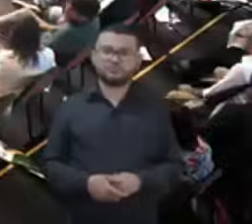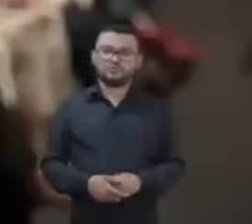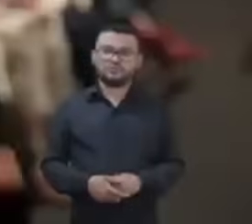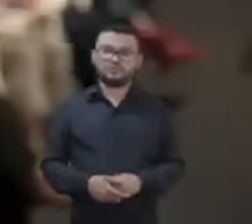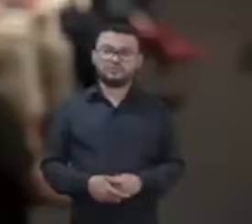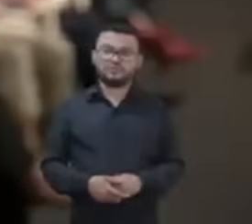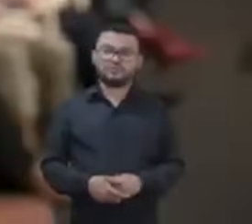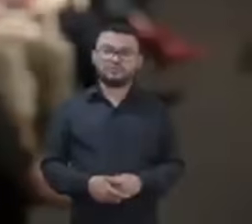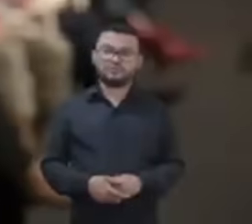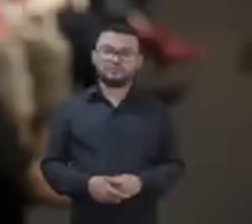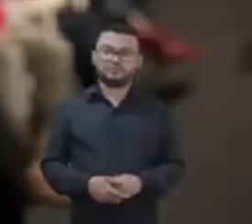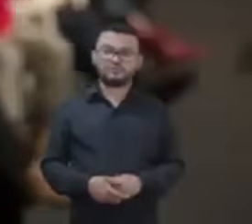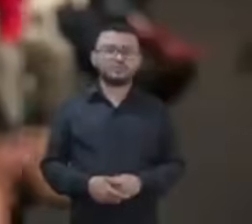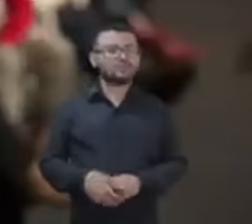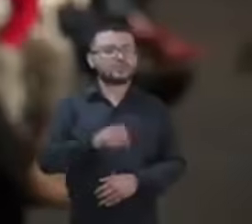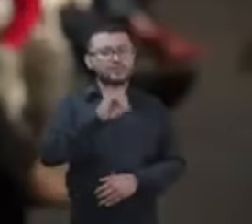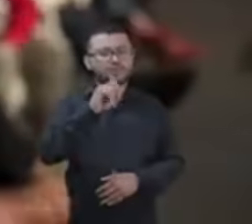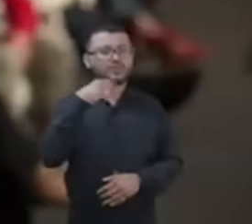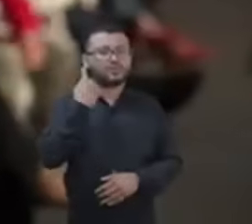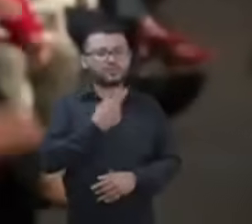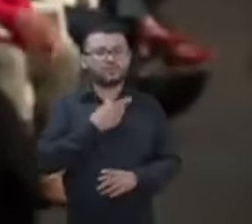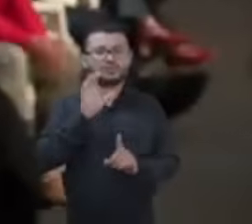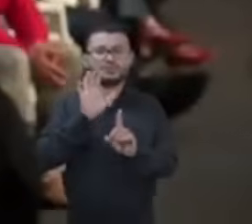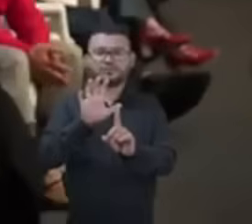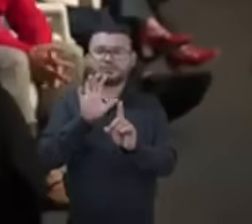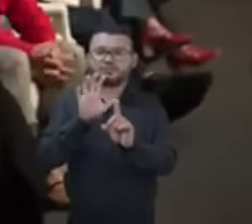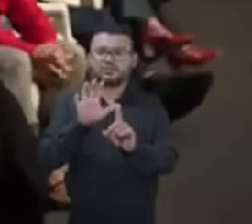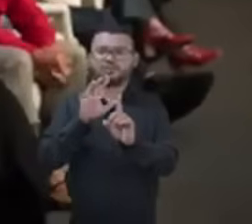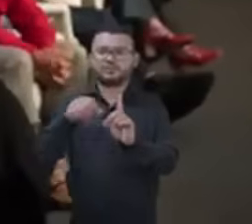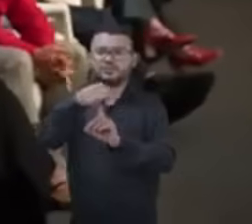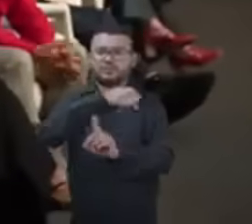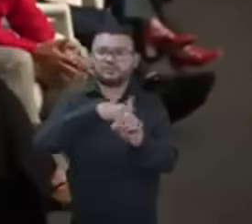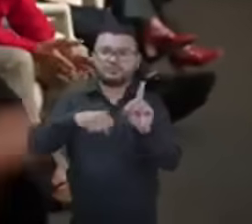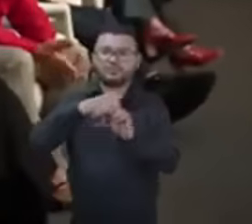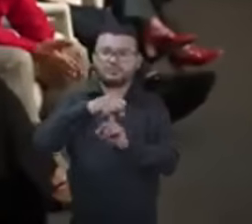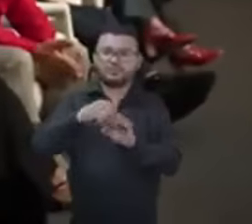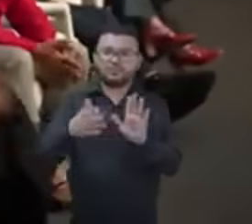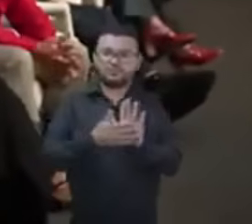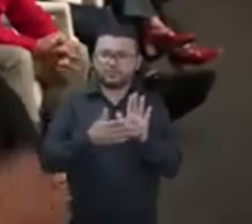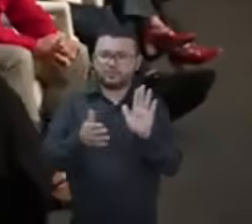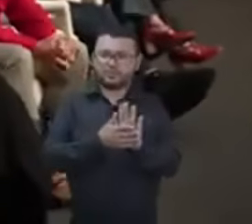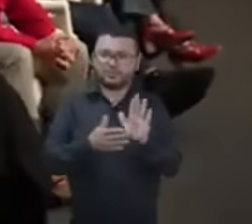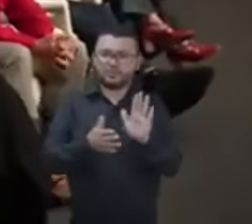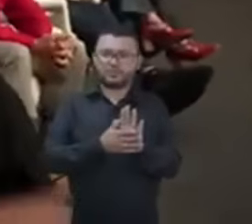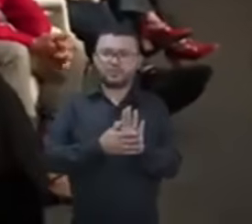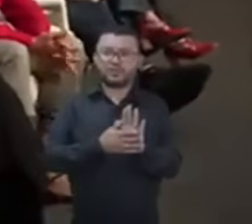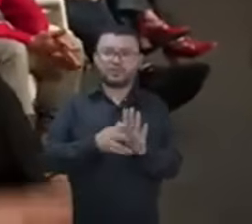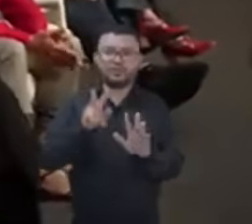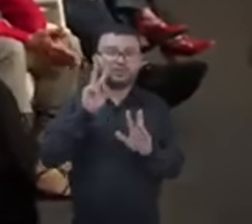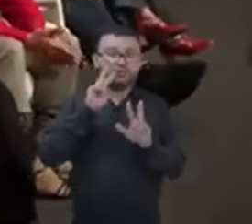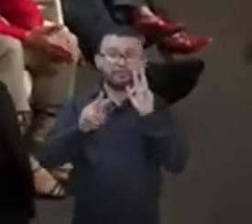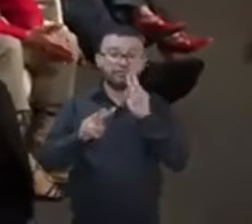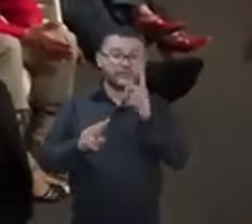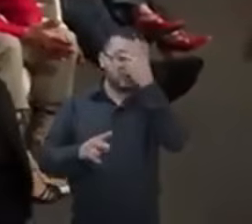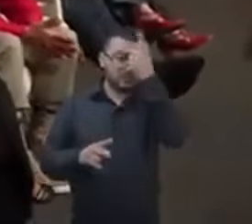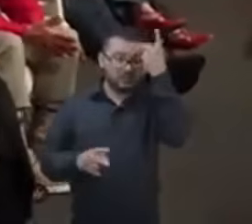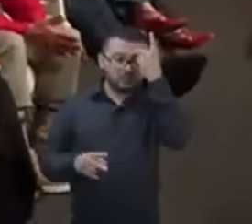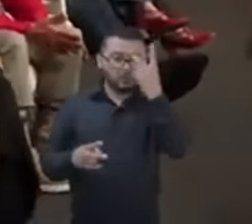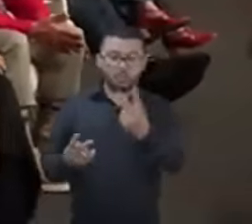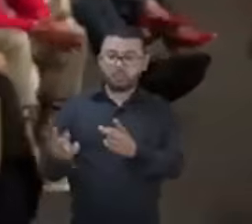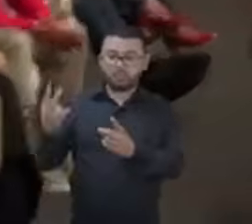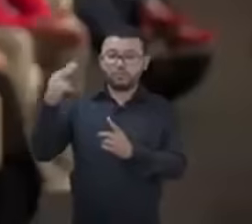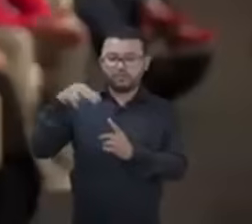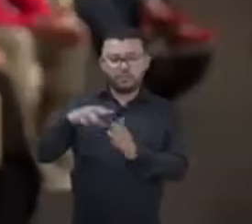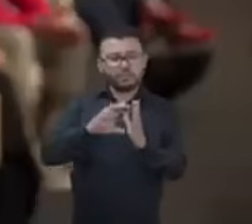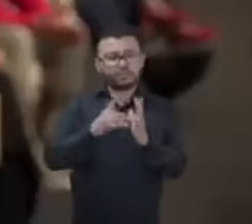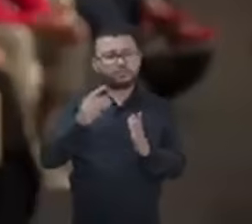Se nós queremos convencer a sociedade das nossas propostas, a sociedade tem que enxergar em nós coerência